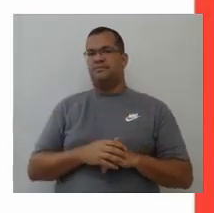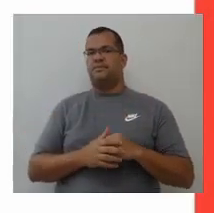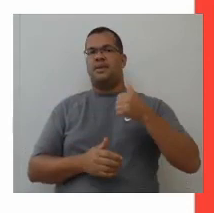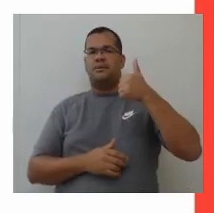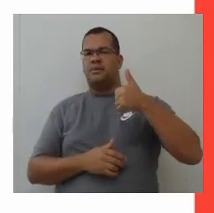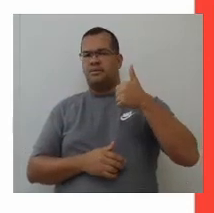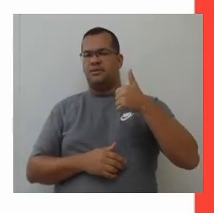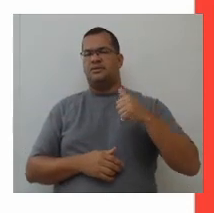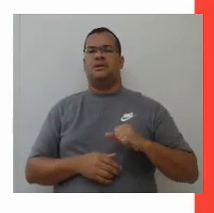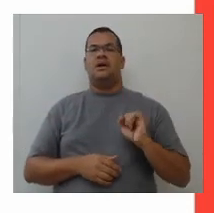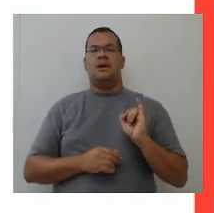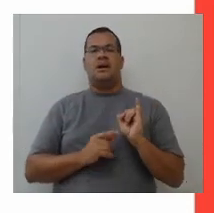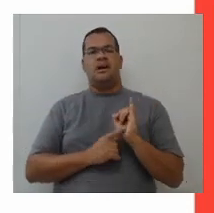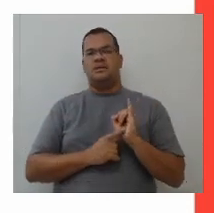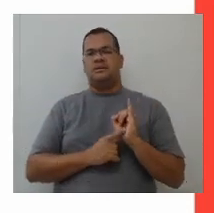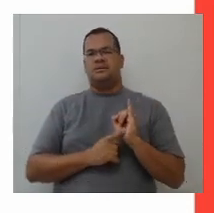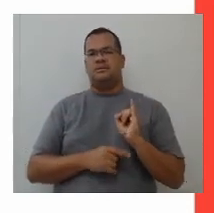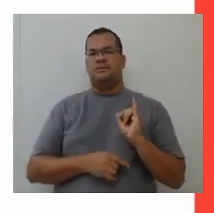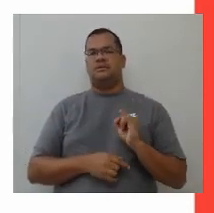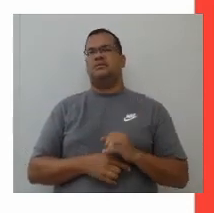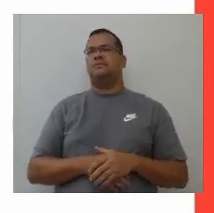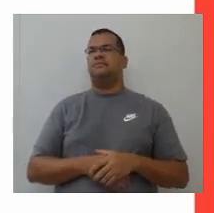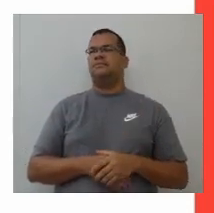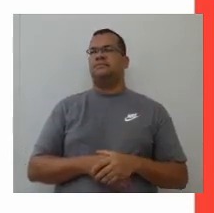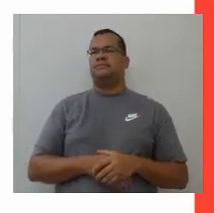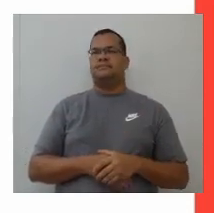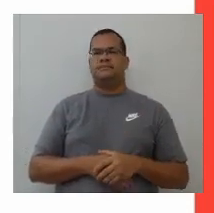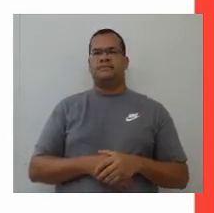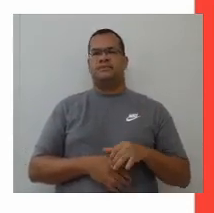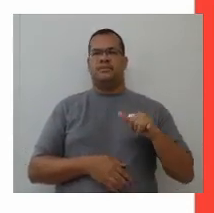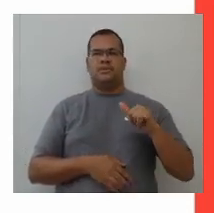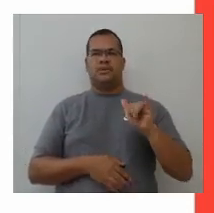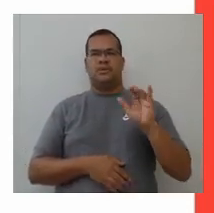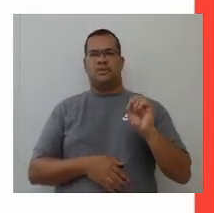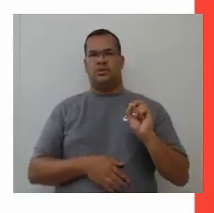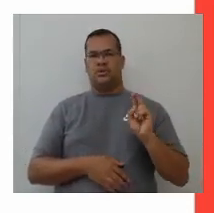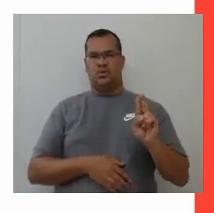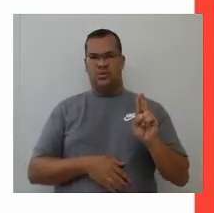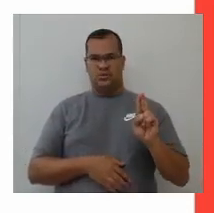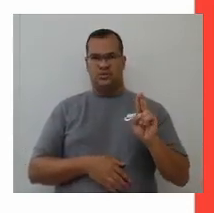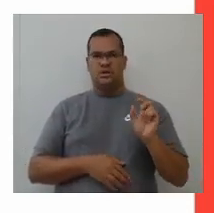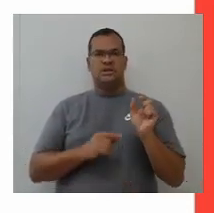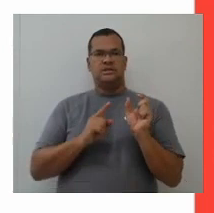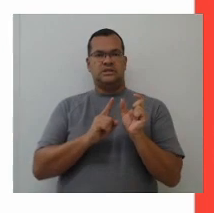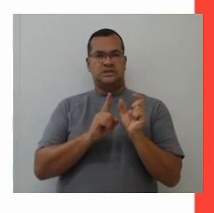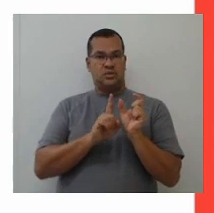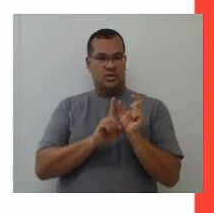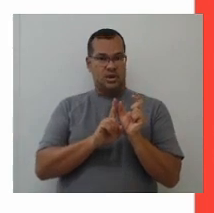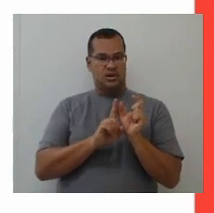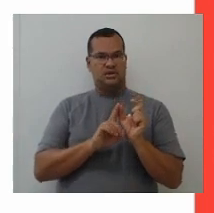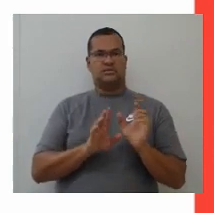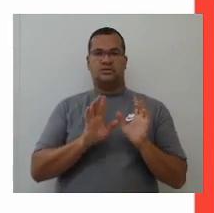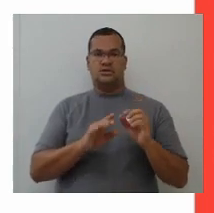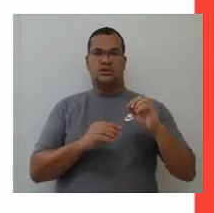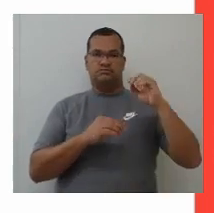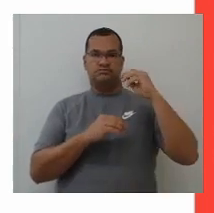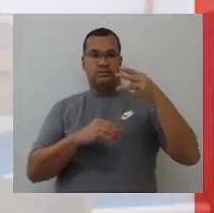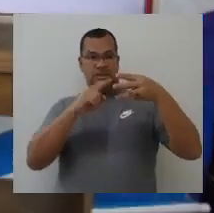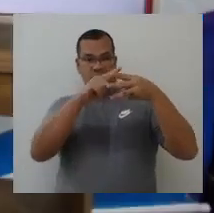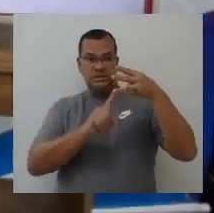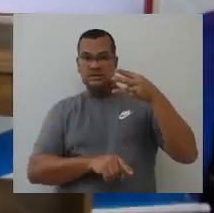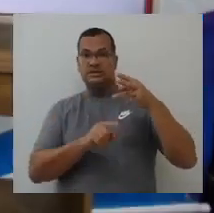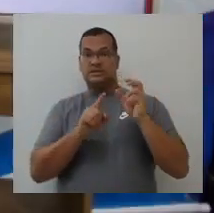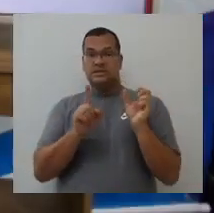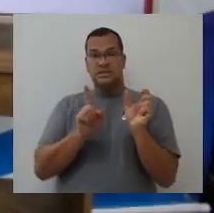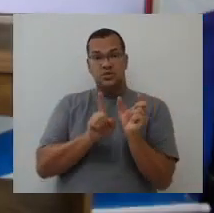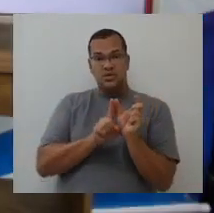singular, I, corresponde a eu. Segunda pessoa do singular, you. Terceira pessoa do singular, quando eu falo de terceira pessoa do singular em